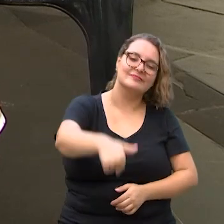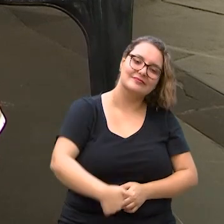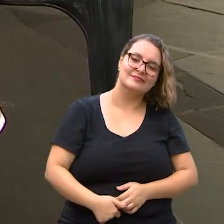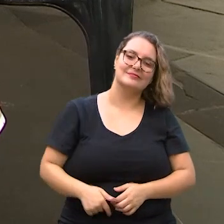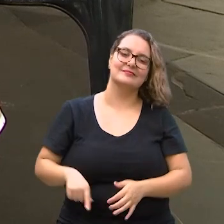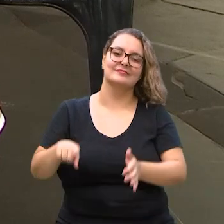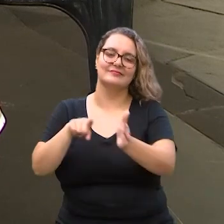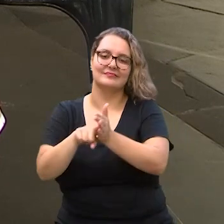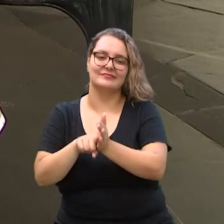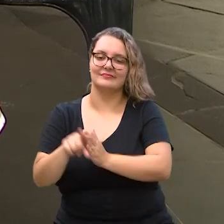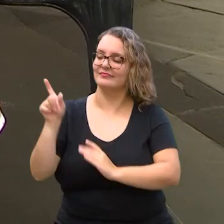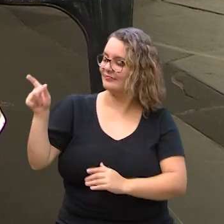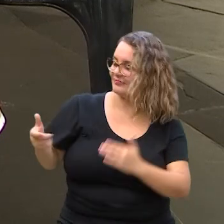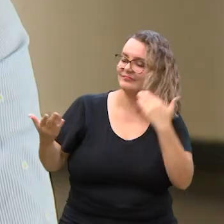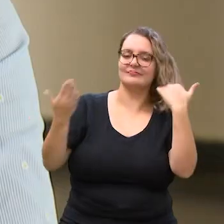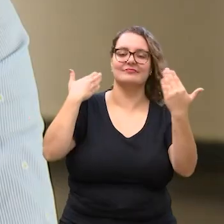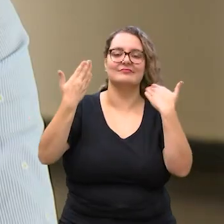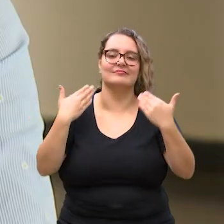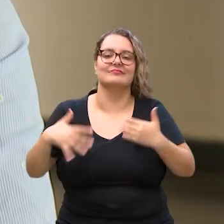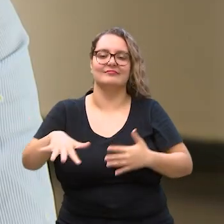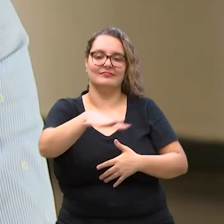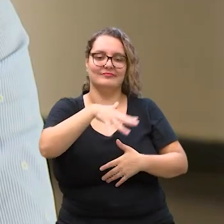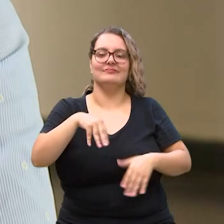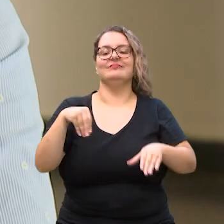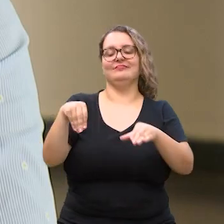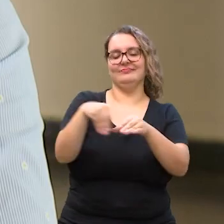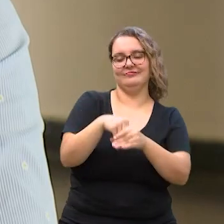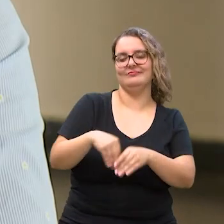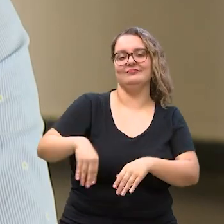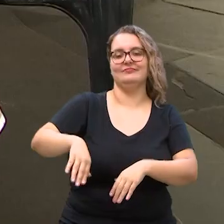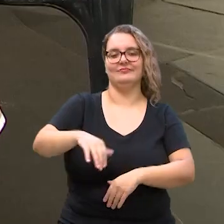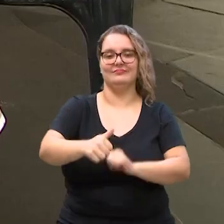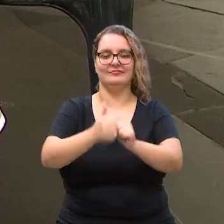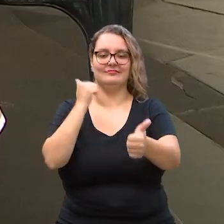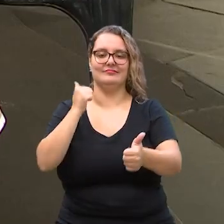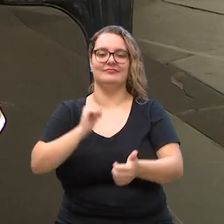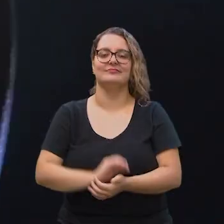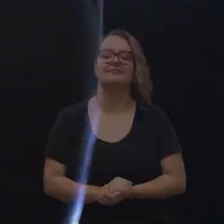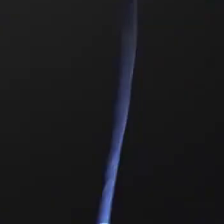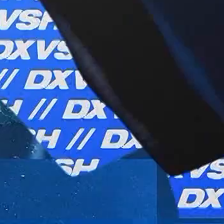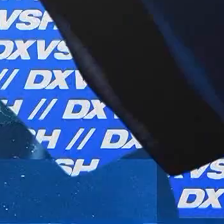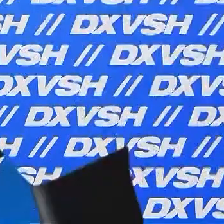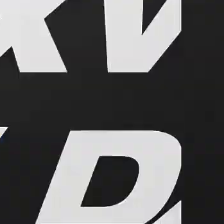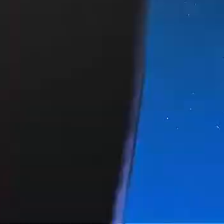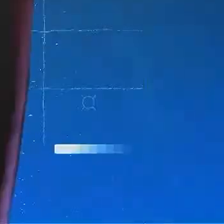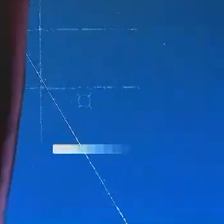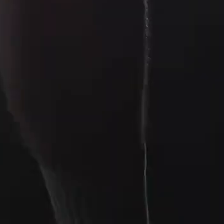Gabriela Finatti, que é psicóloga com enfoque no esporte. Não saia daí.